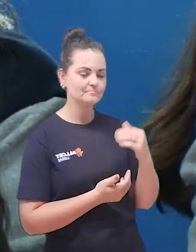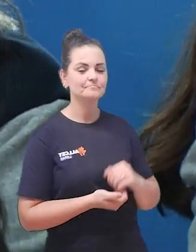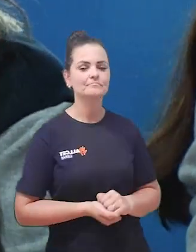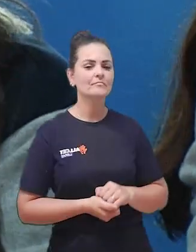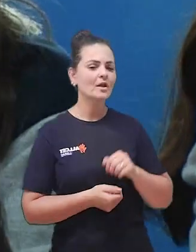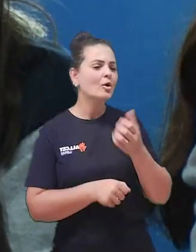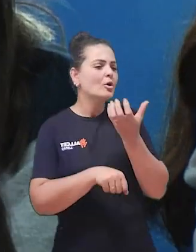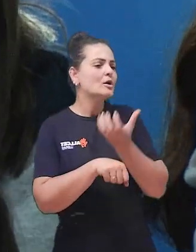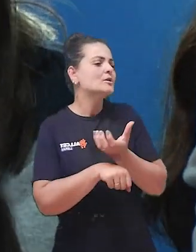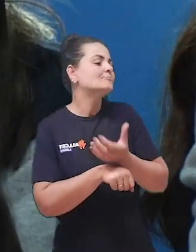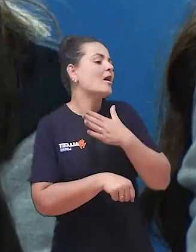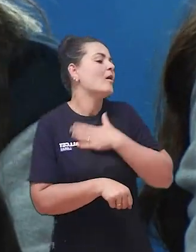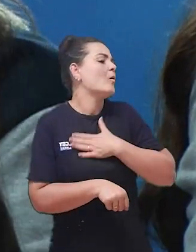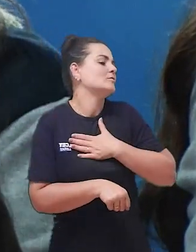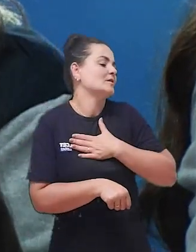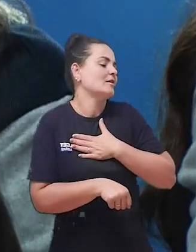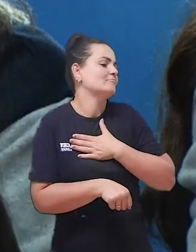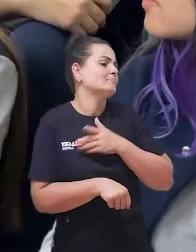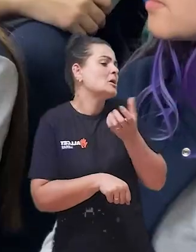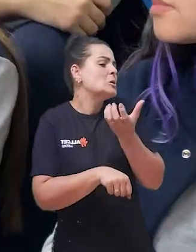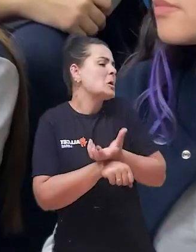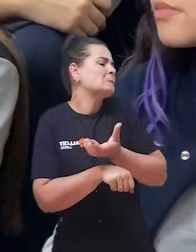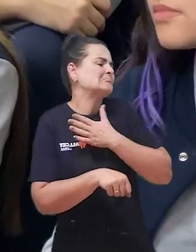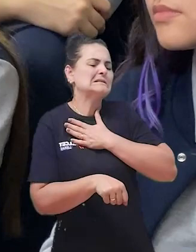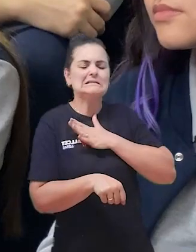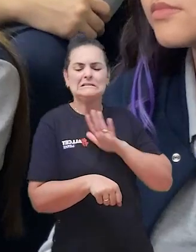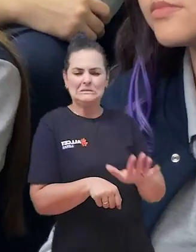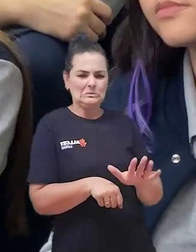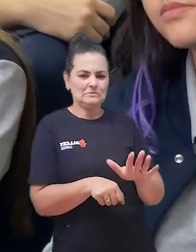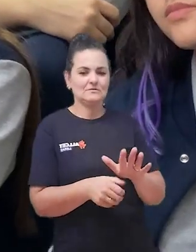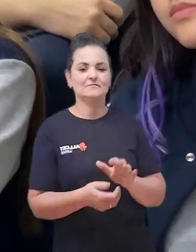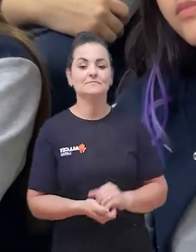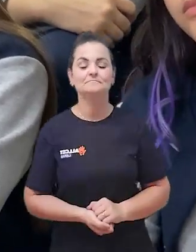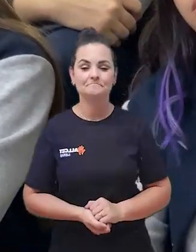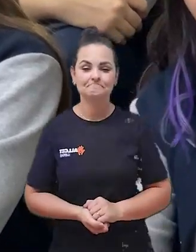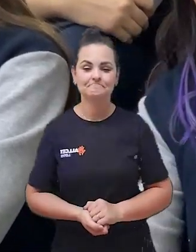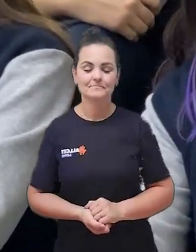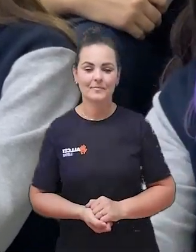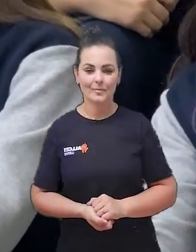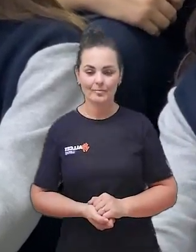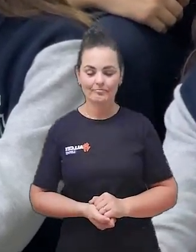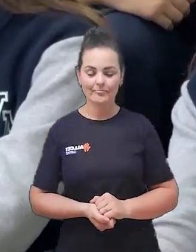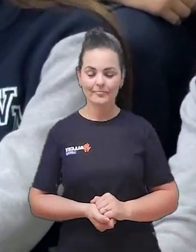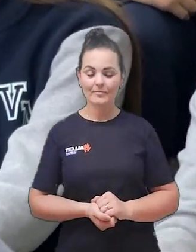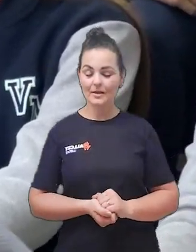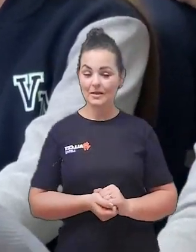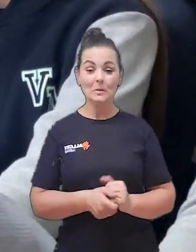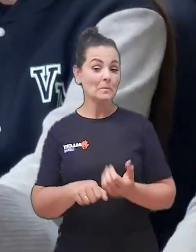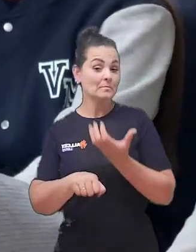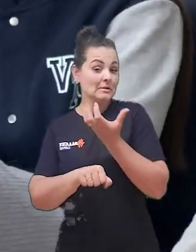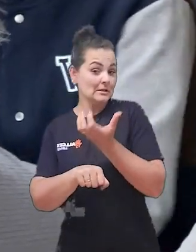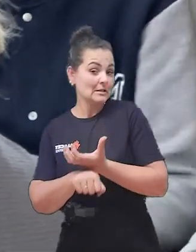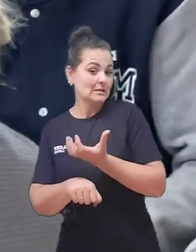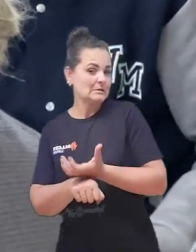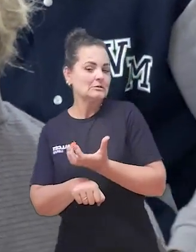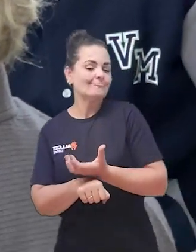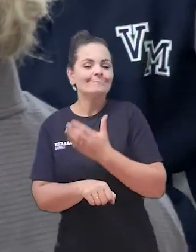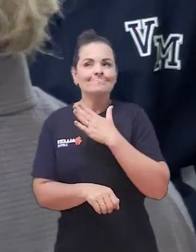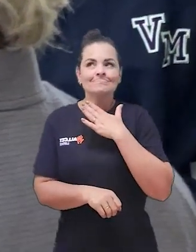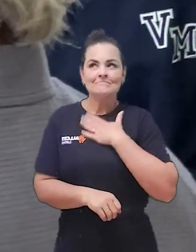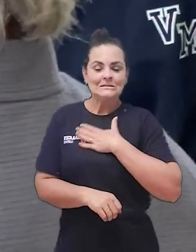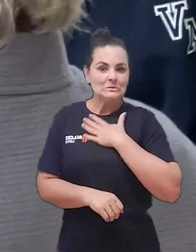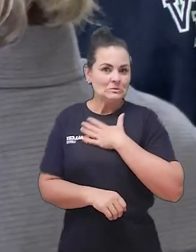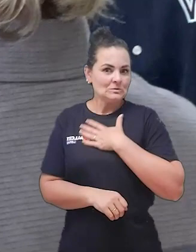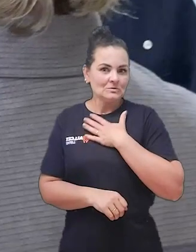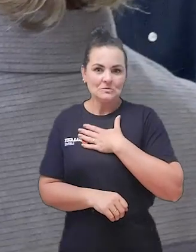escola? E tinha alguma que o senhor não gostava muito? Olha, a minha matéria, talvez matéria